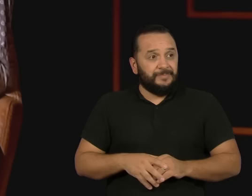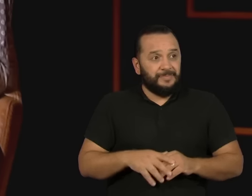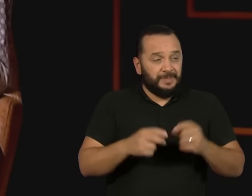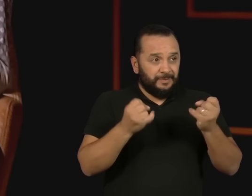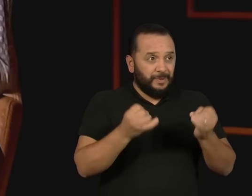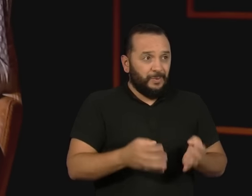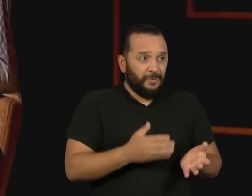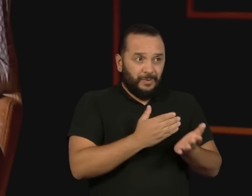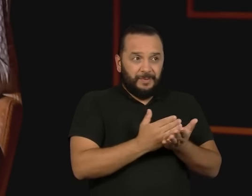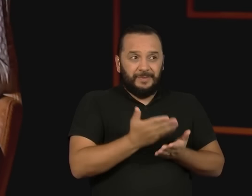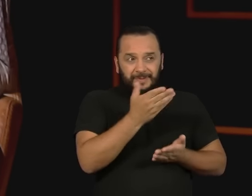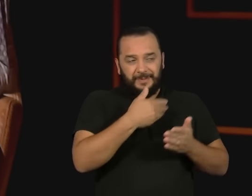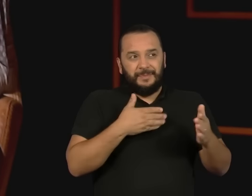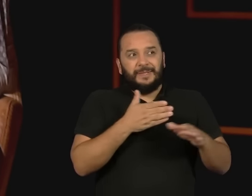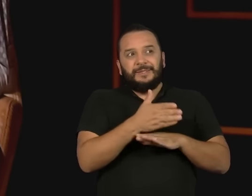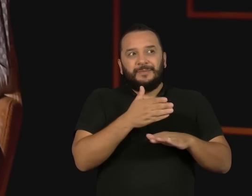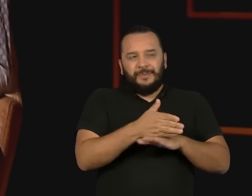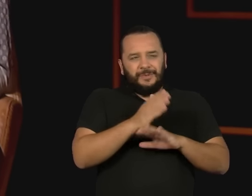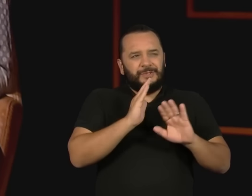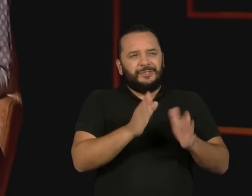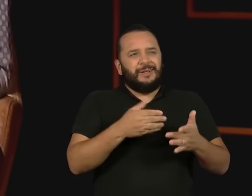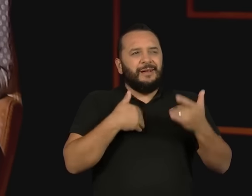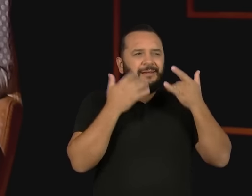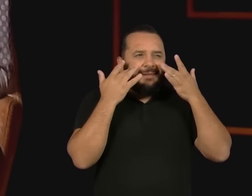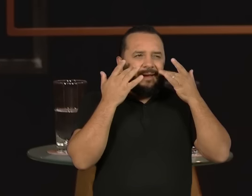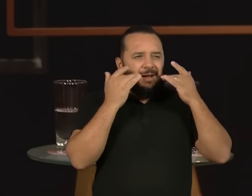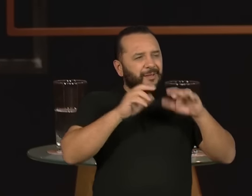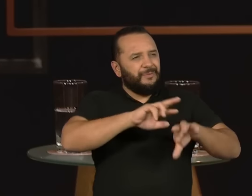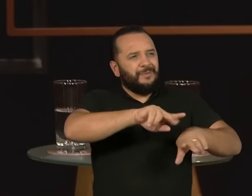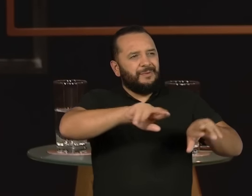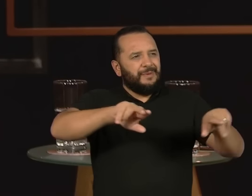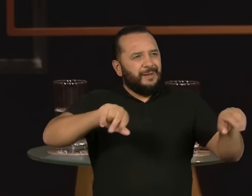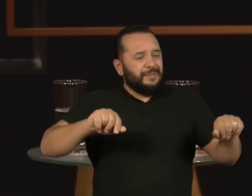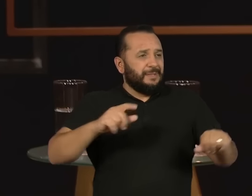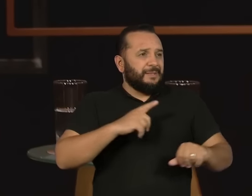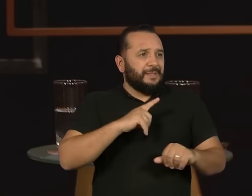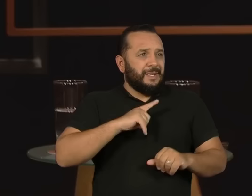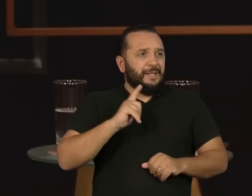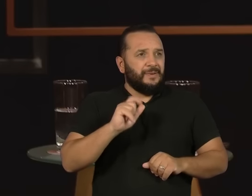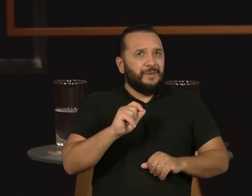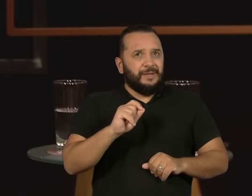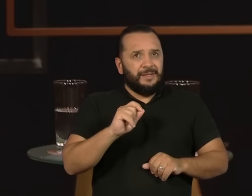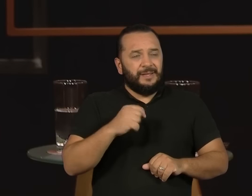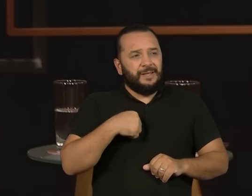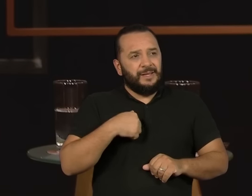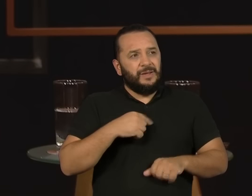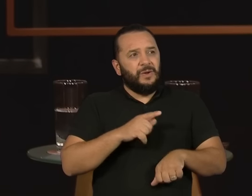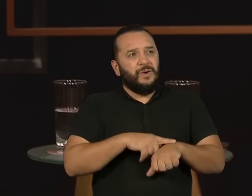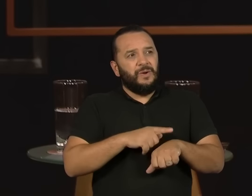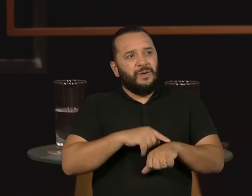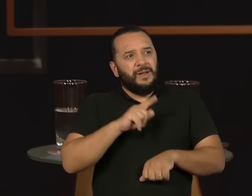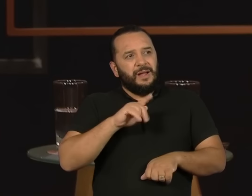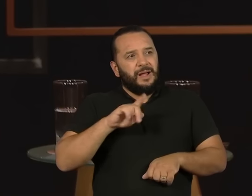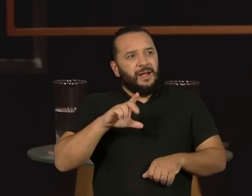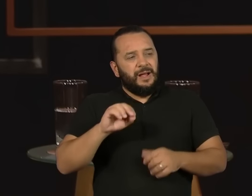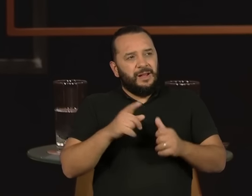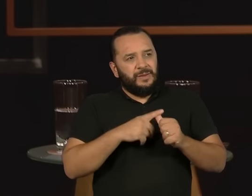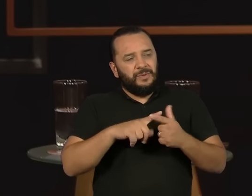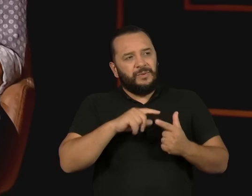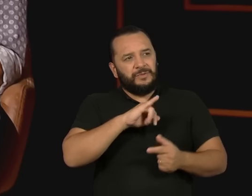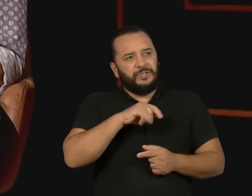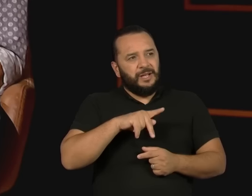do programa, você participou de muitos espetáculos teatrais. Dentre os primeiros tem A Hora do Galo, Aqui Jazz,